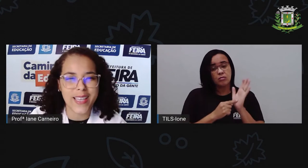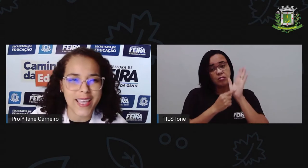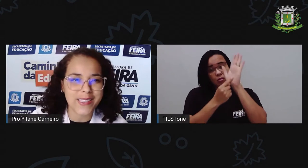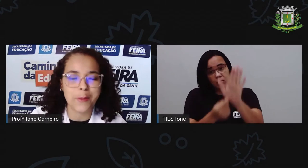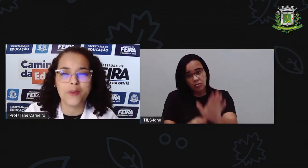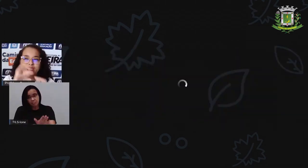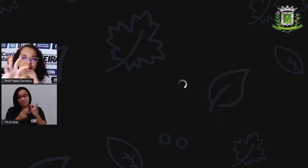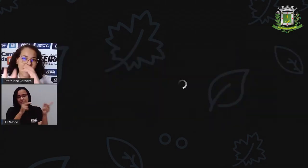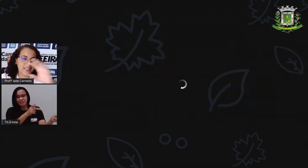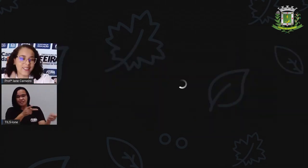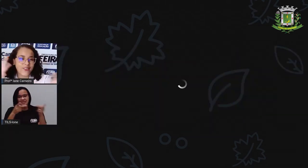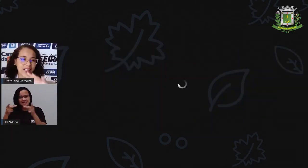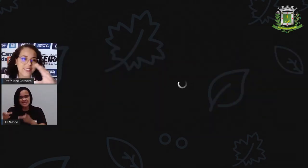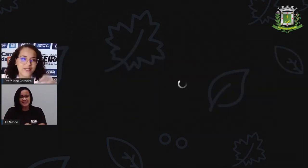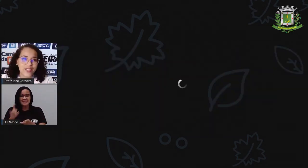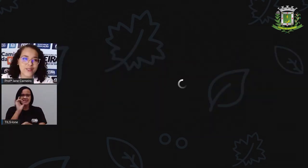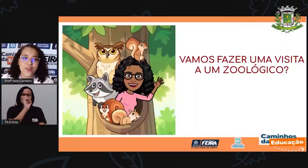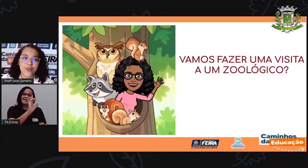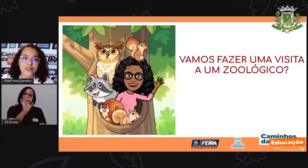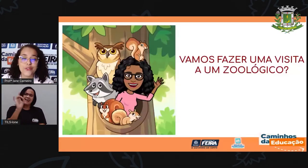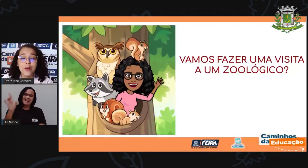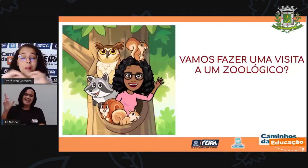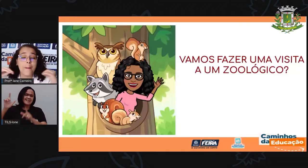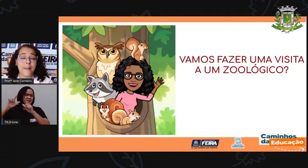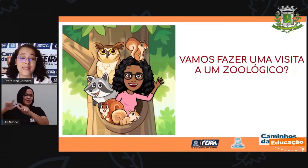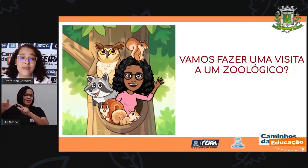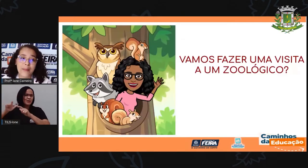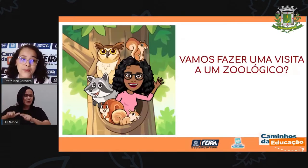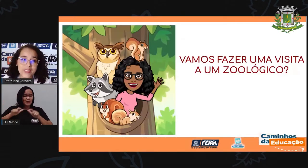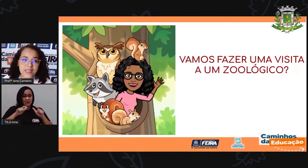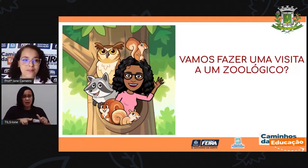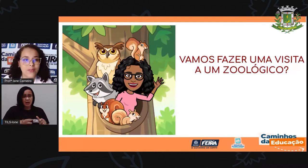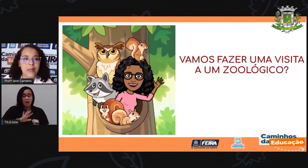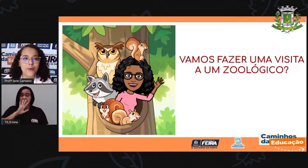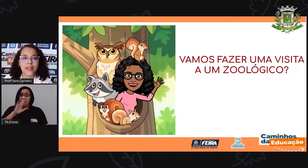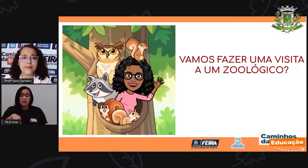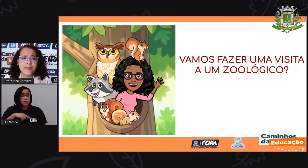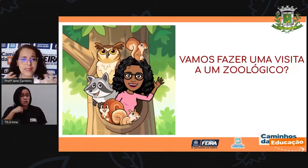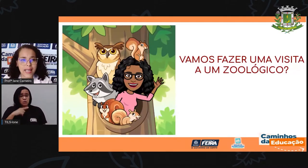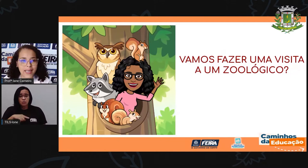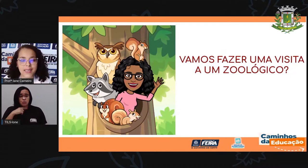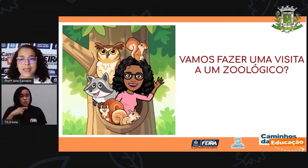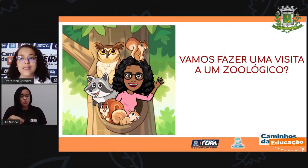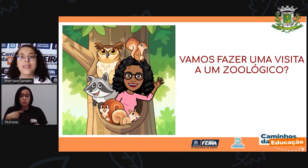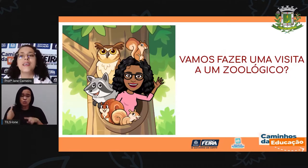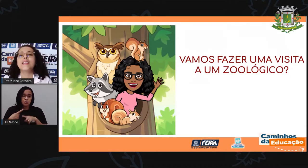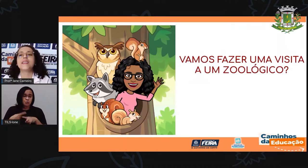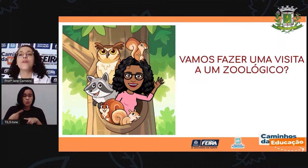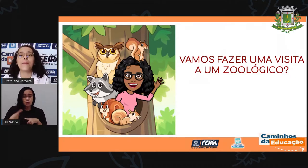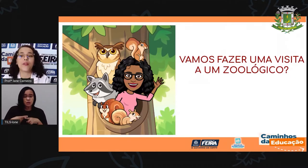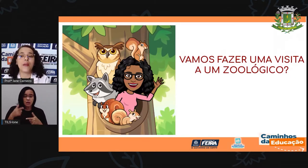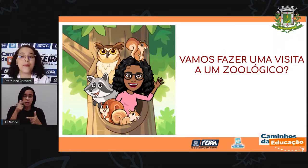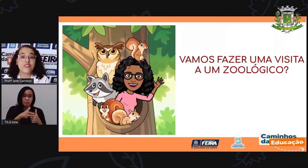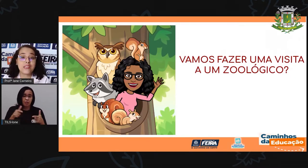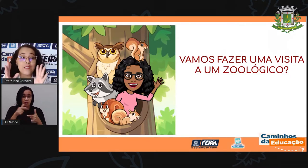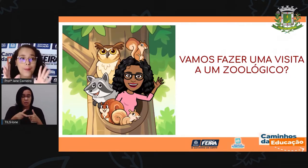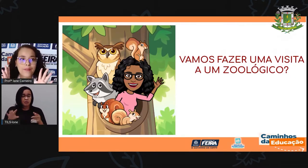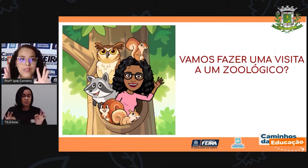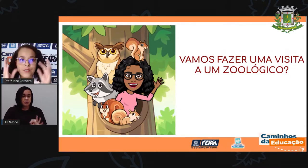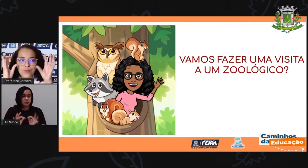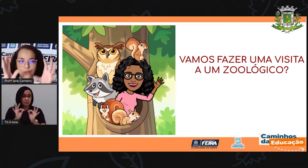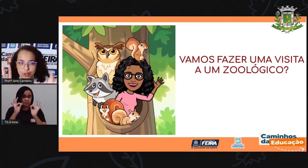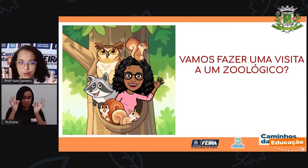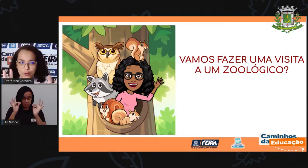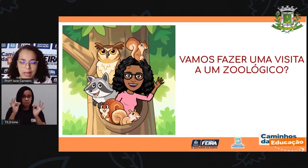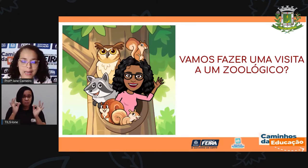vocês, para mostrar cada lugarzinho lá do zoológico. Mas não é possível, né? Porque são as técnicas. Então, a Pró vai mostrar só para